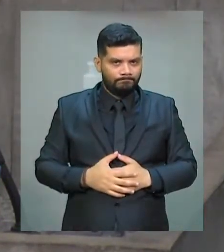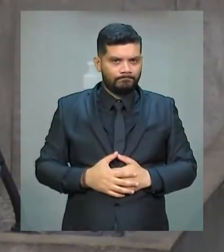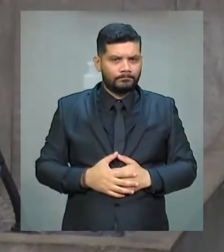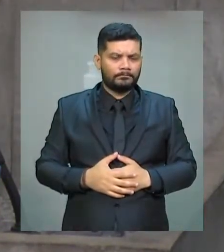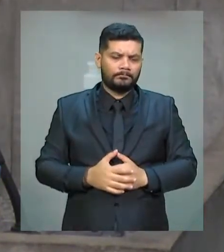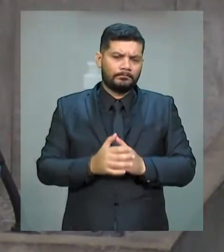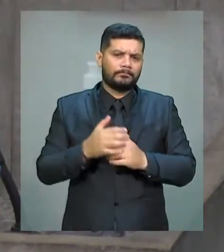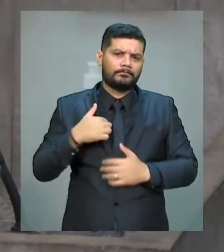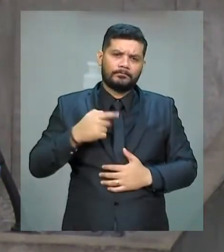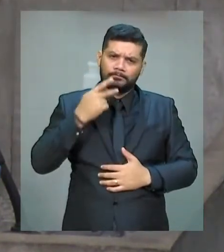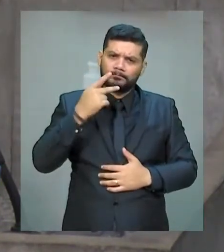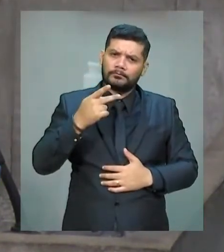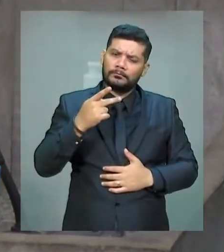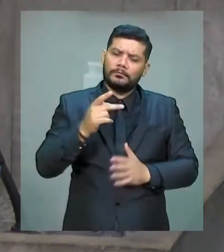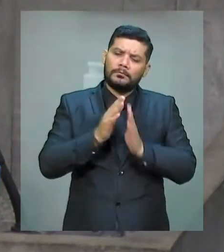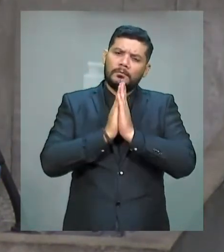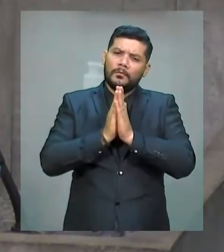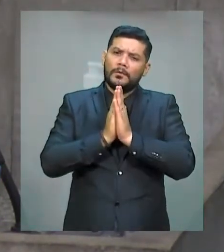politizar